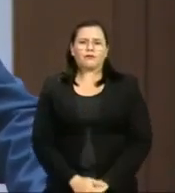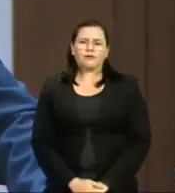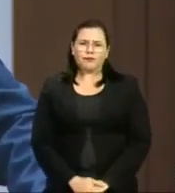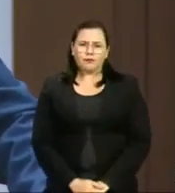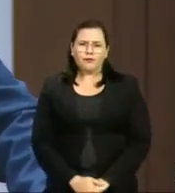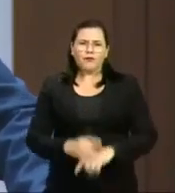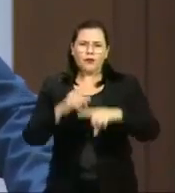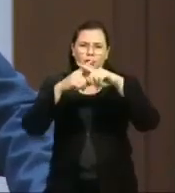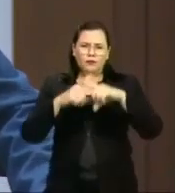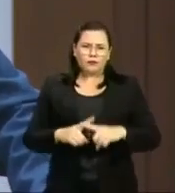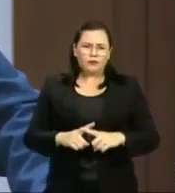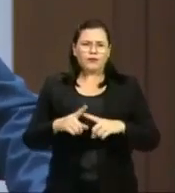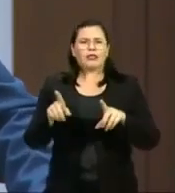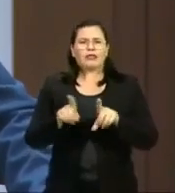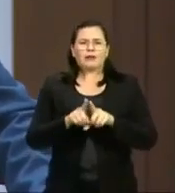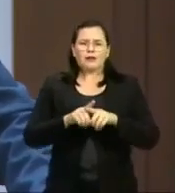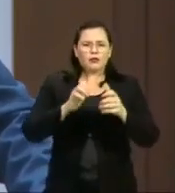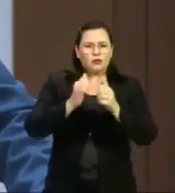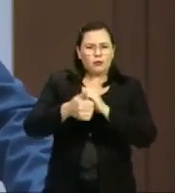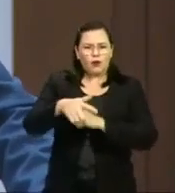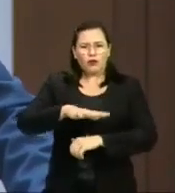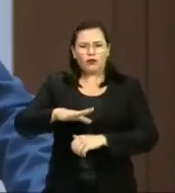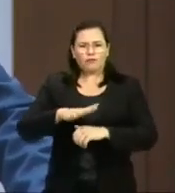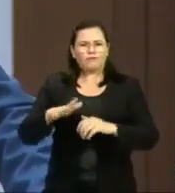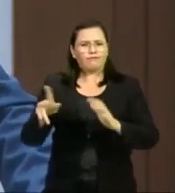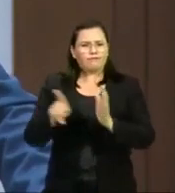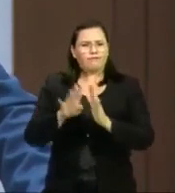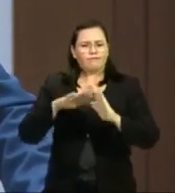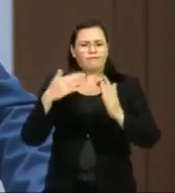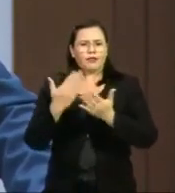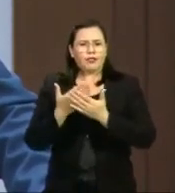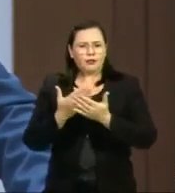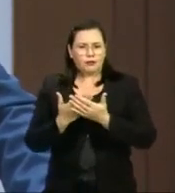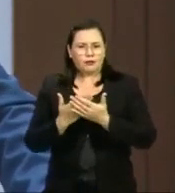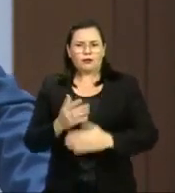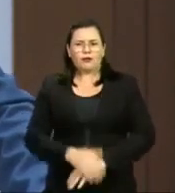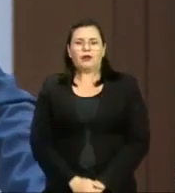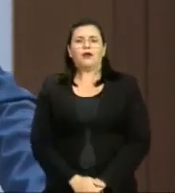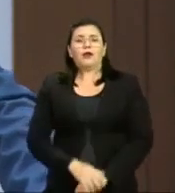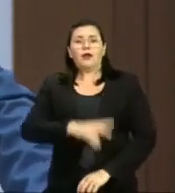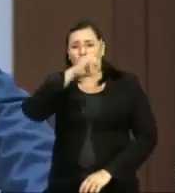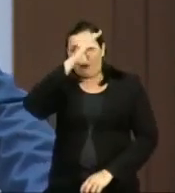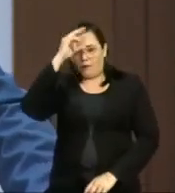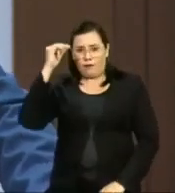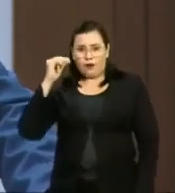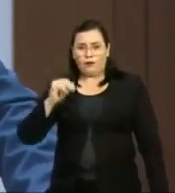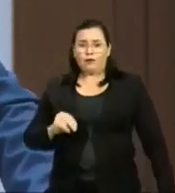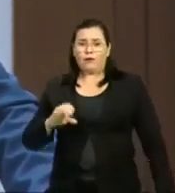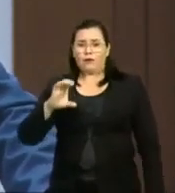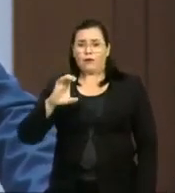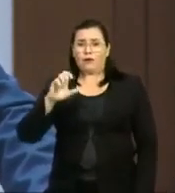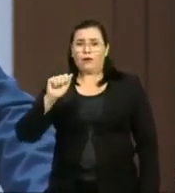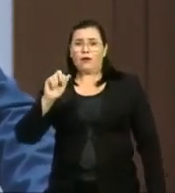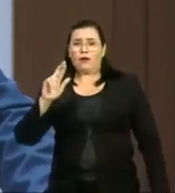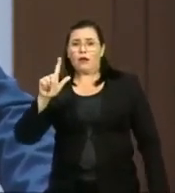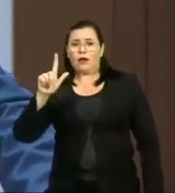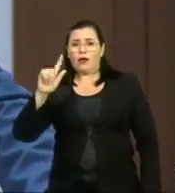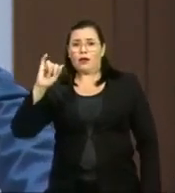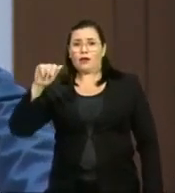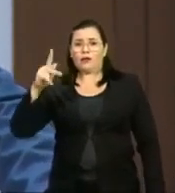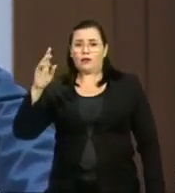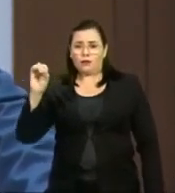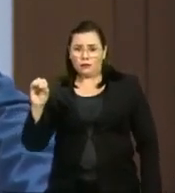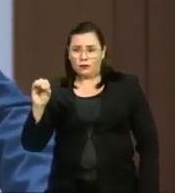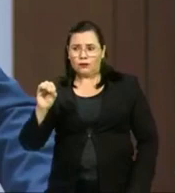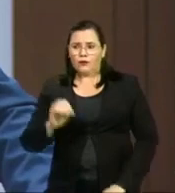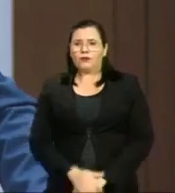e especialmente o prefeito Carrinho, que além de ter revolucionado Viana